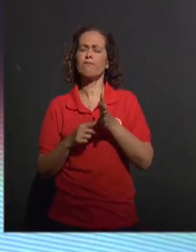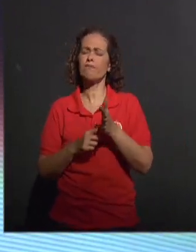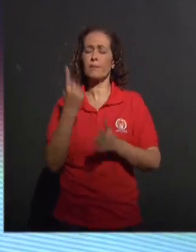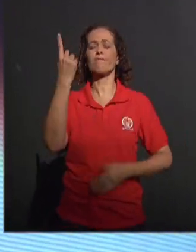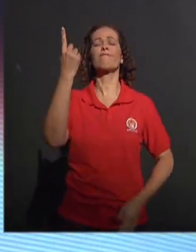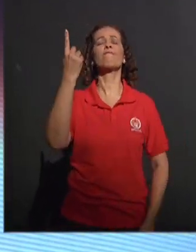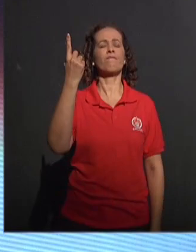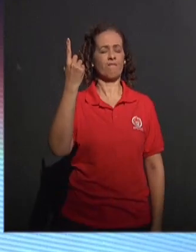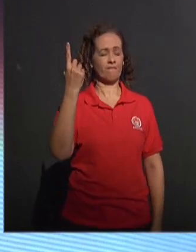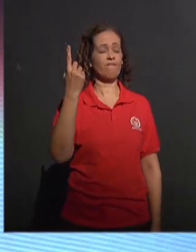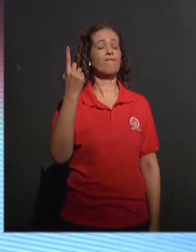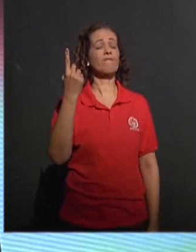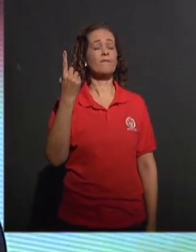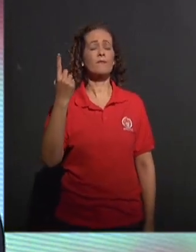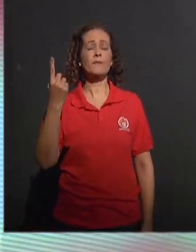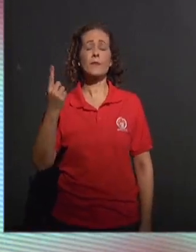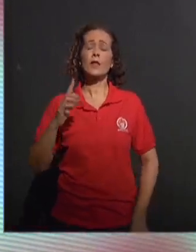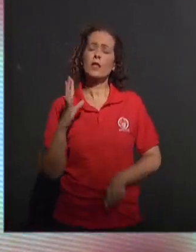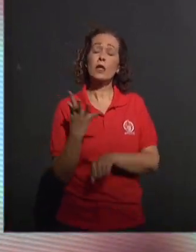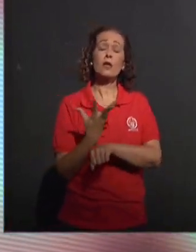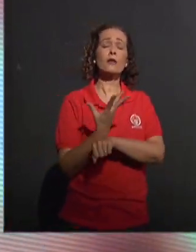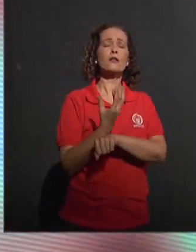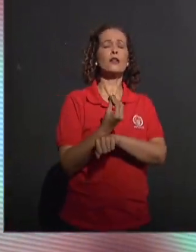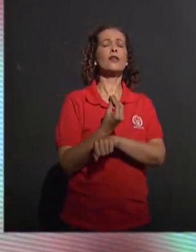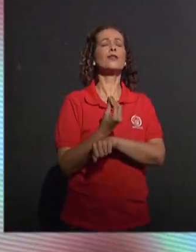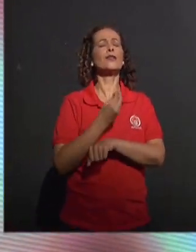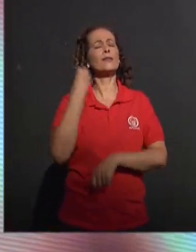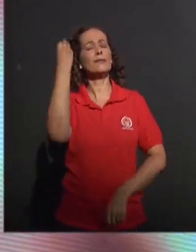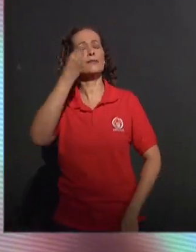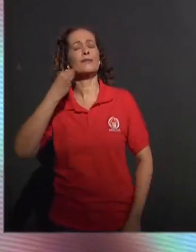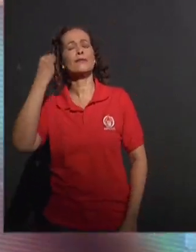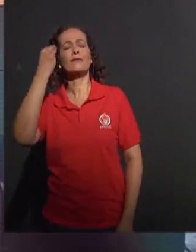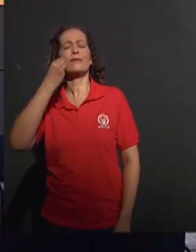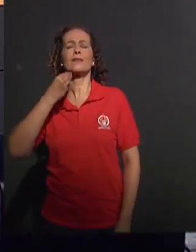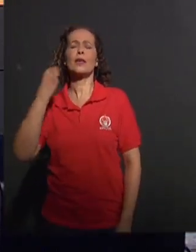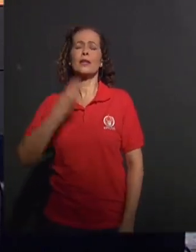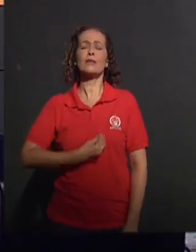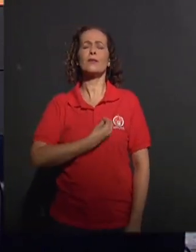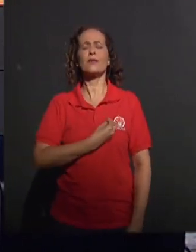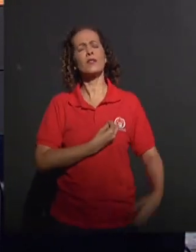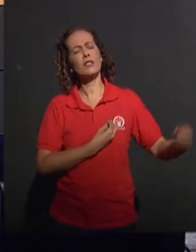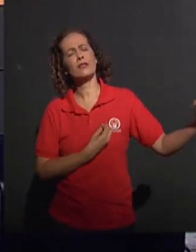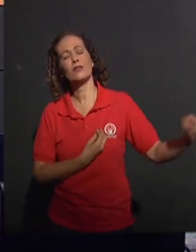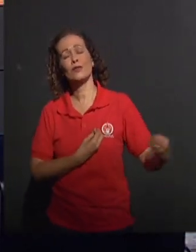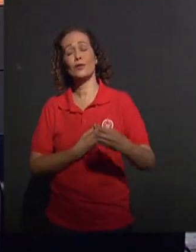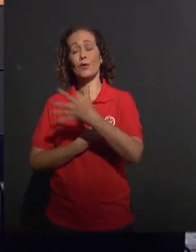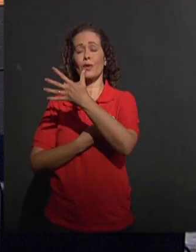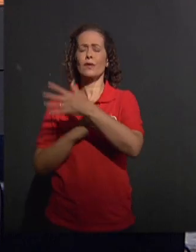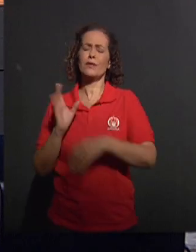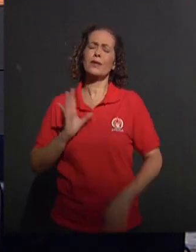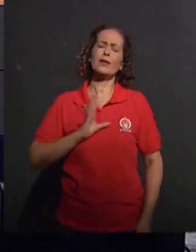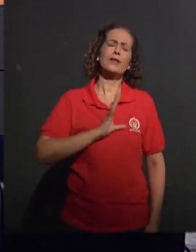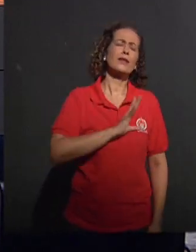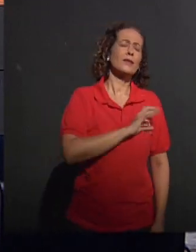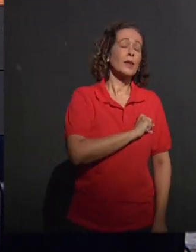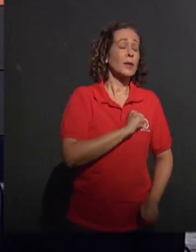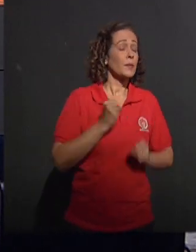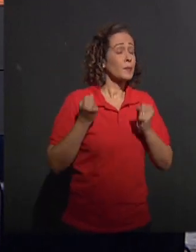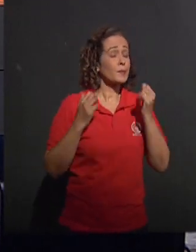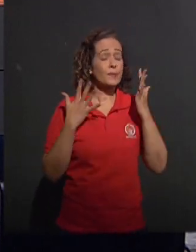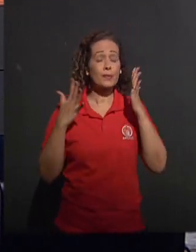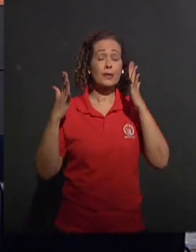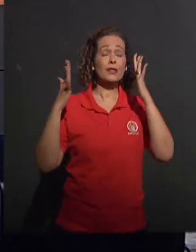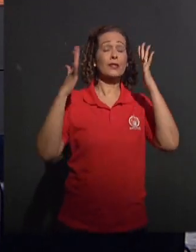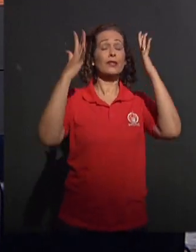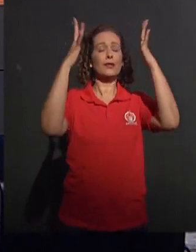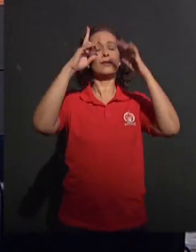Senhor, que a Tua igreja experimente um renovo, uma paixão tão grande pelo Senhor. Ó